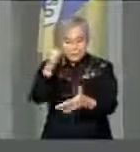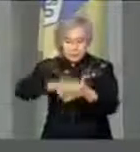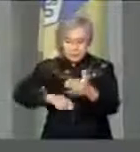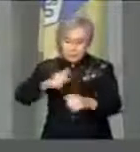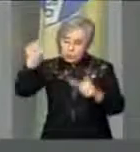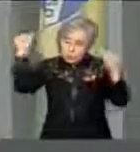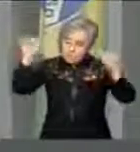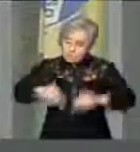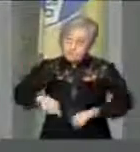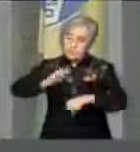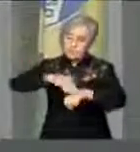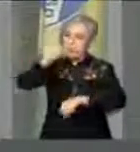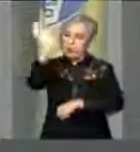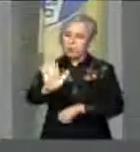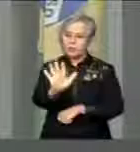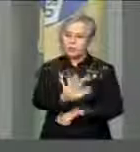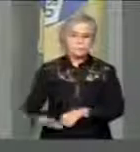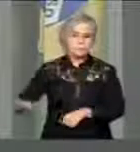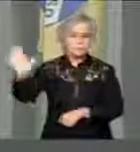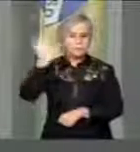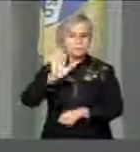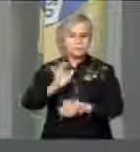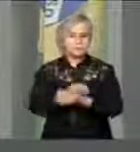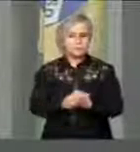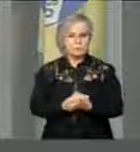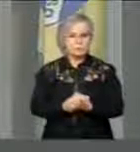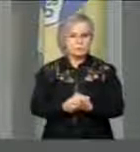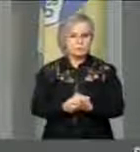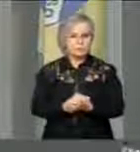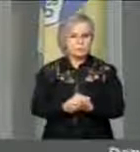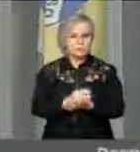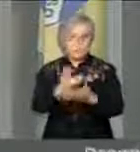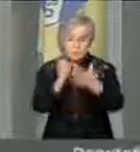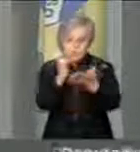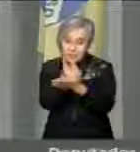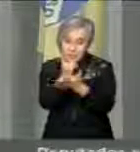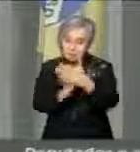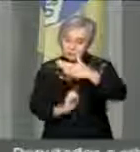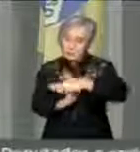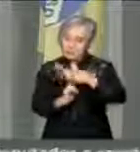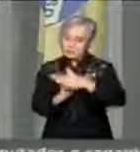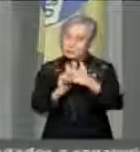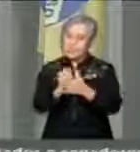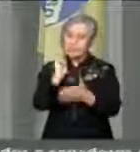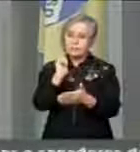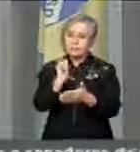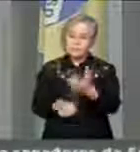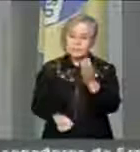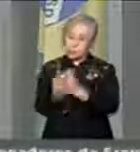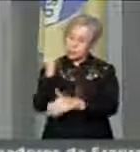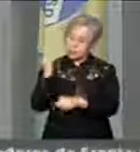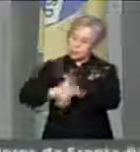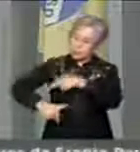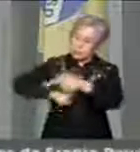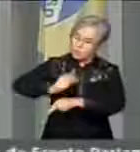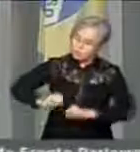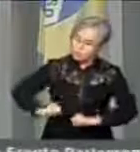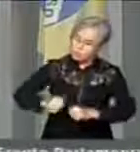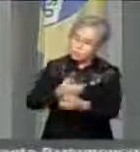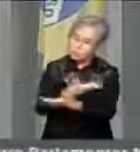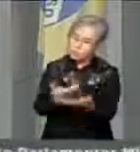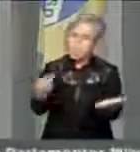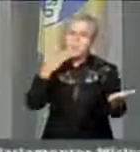tributária entre os países emergentes. Estas mesmas empresas que geram empregos